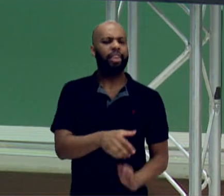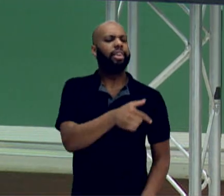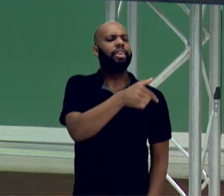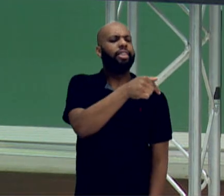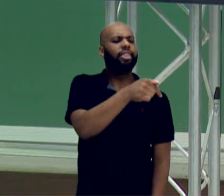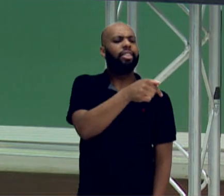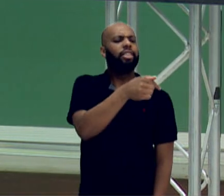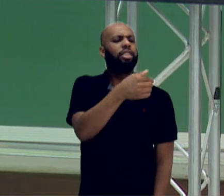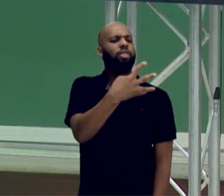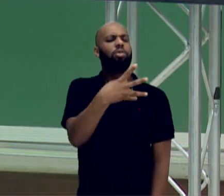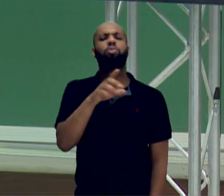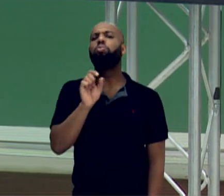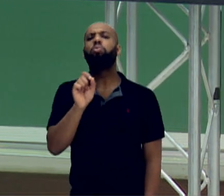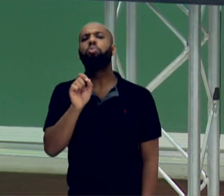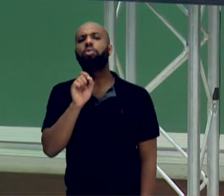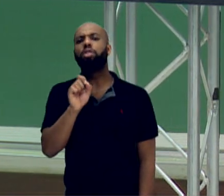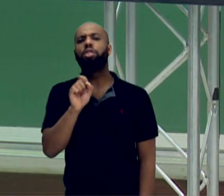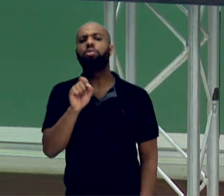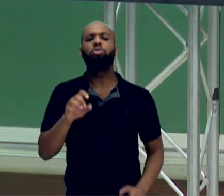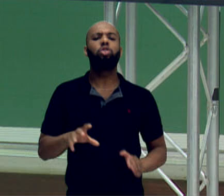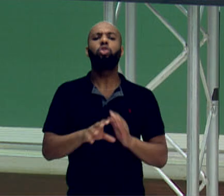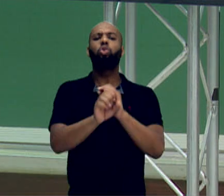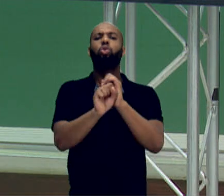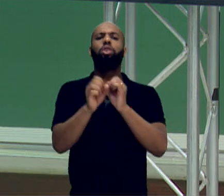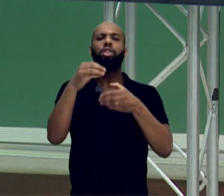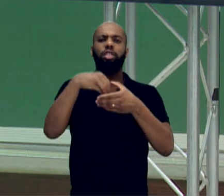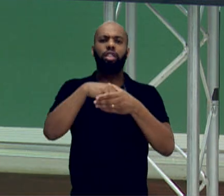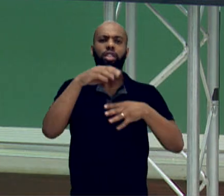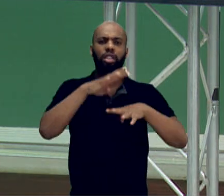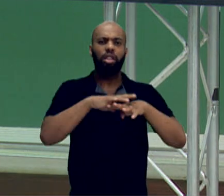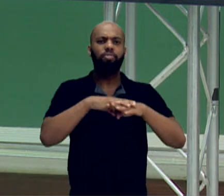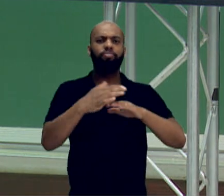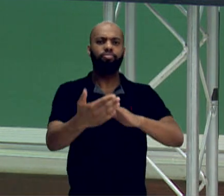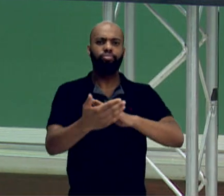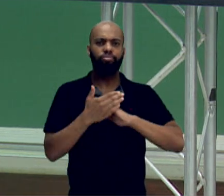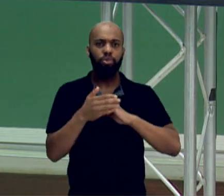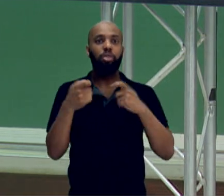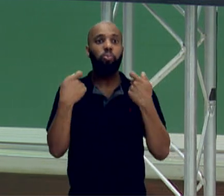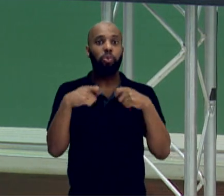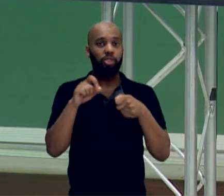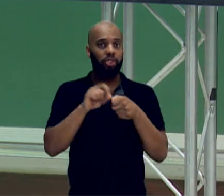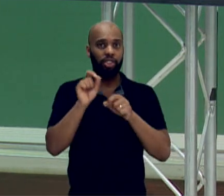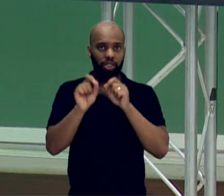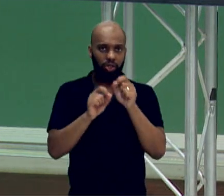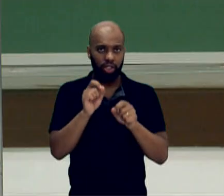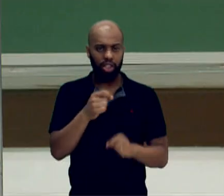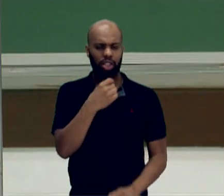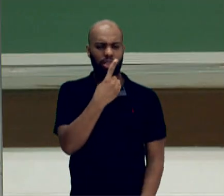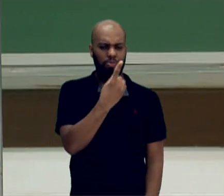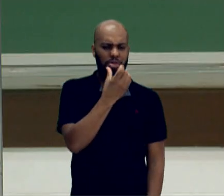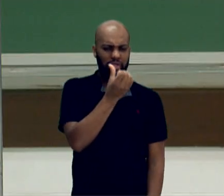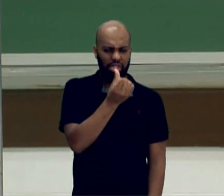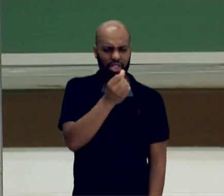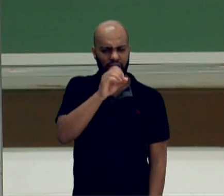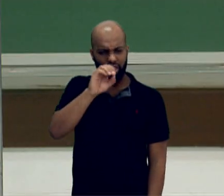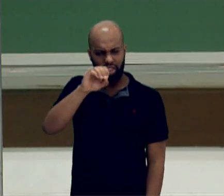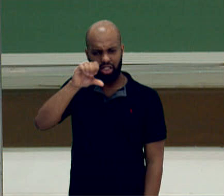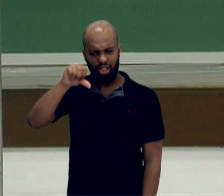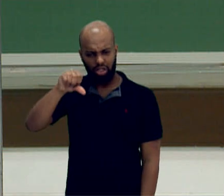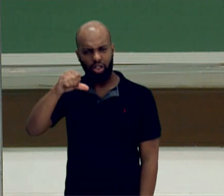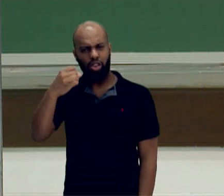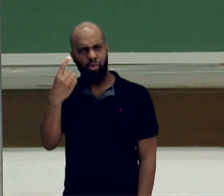74 vai valer o quê? Que conta na matemática vai me ajudar? Eu vou precisar fazer 1.609 mais 1.609